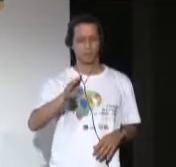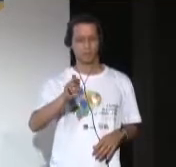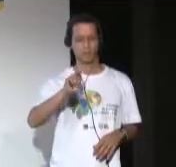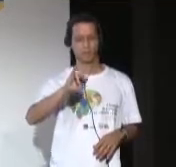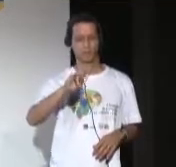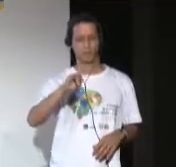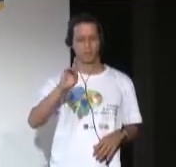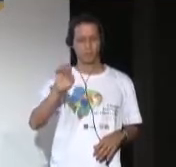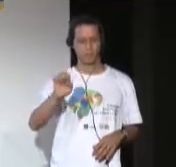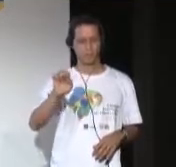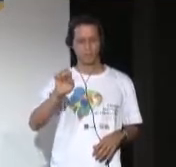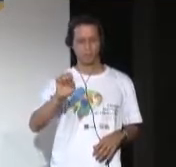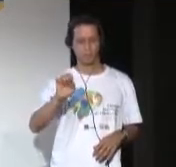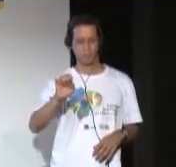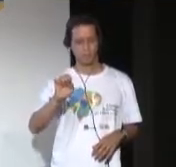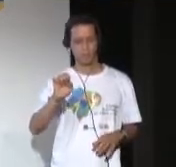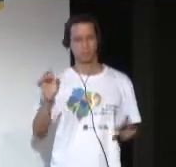currículo.